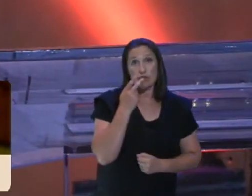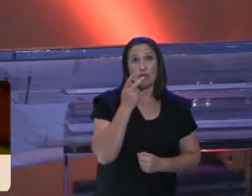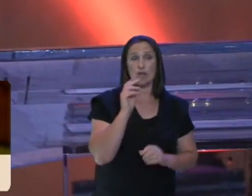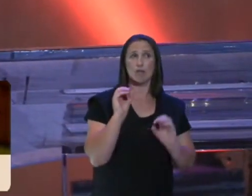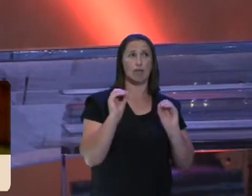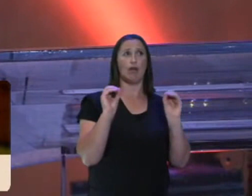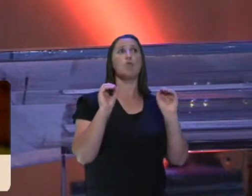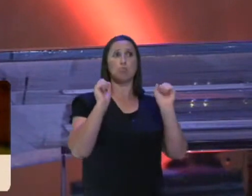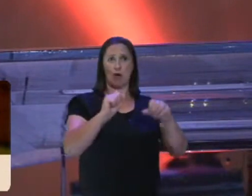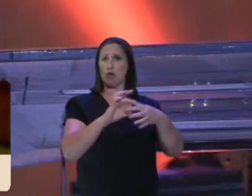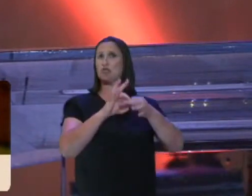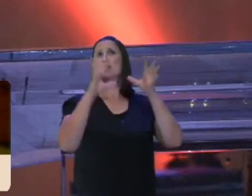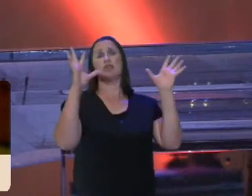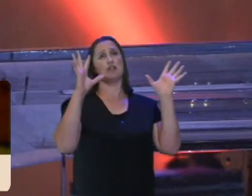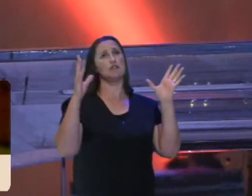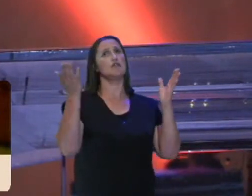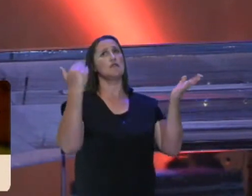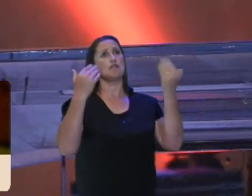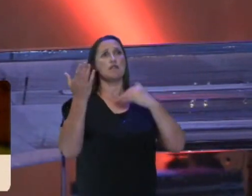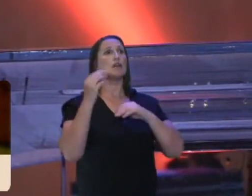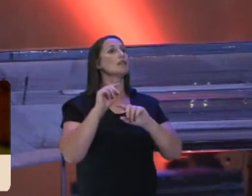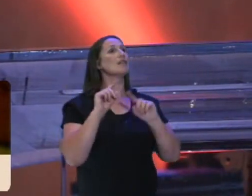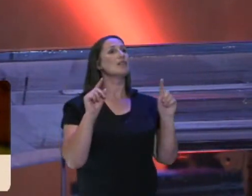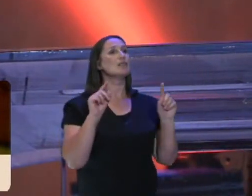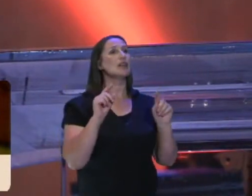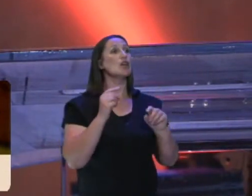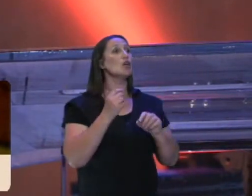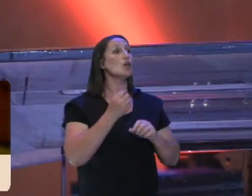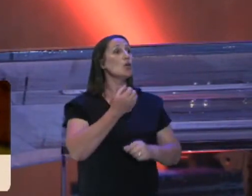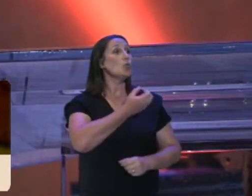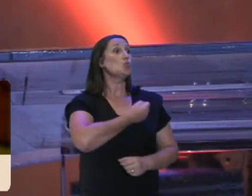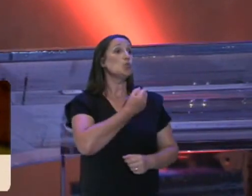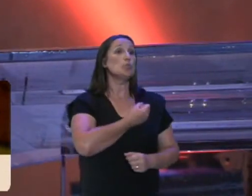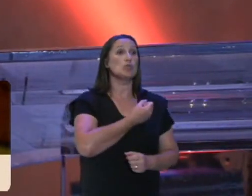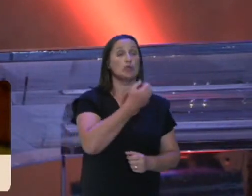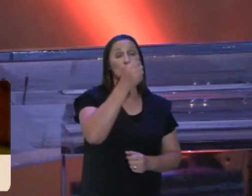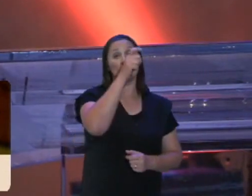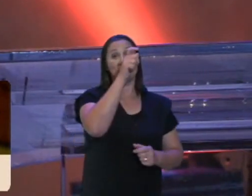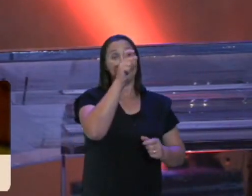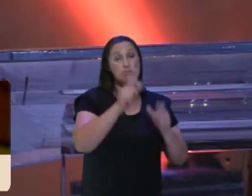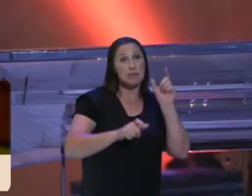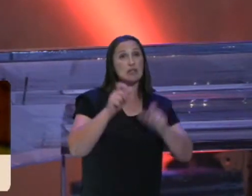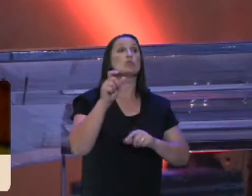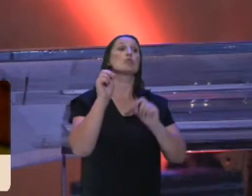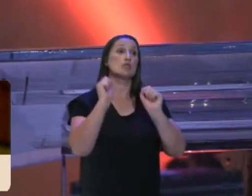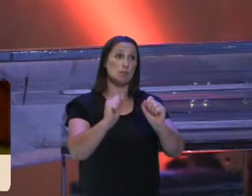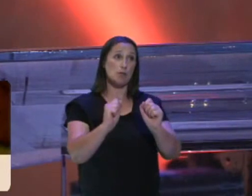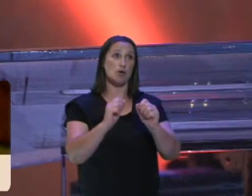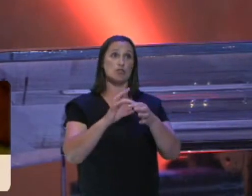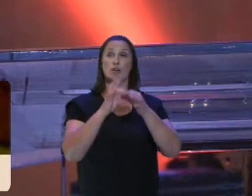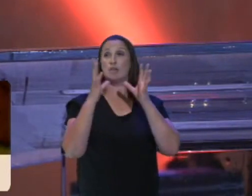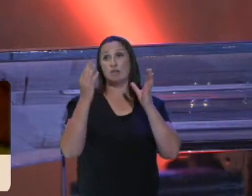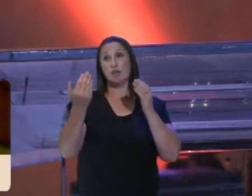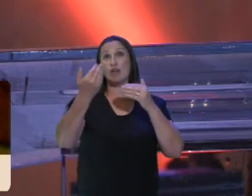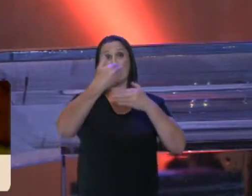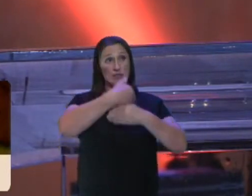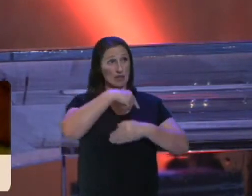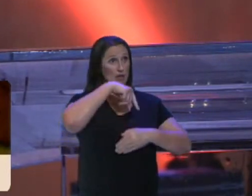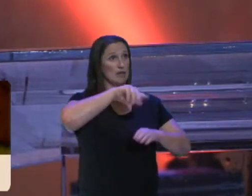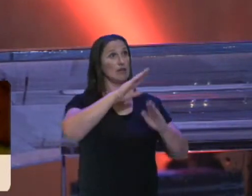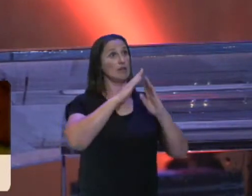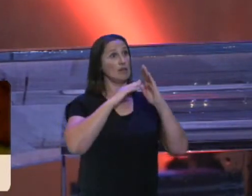nada contrário àquilo que a ciência fala dos cuidados que a gente tem que ter, mas eu estou falando de coração,